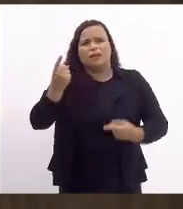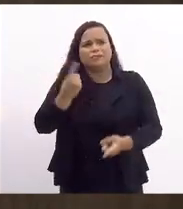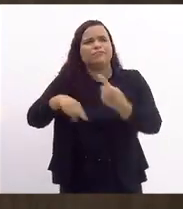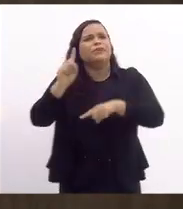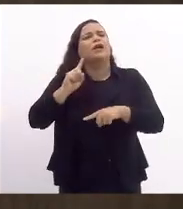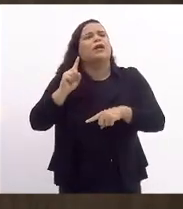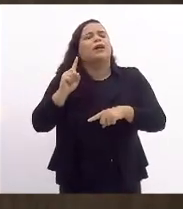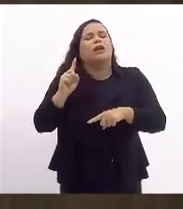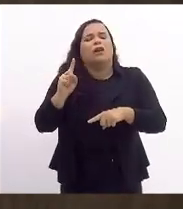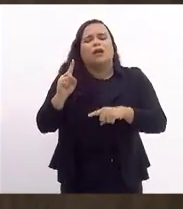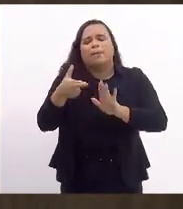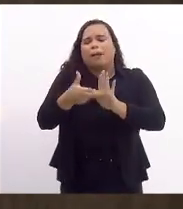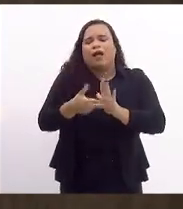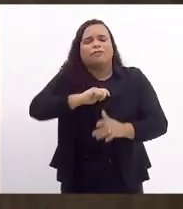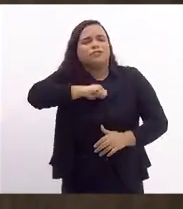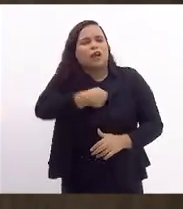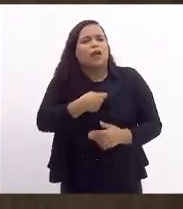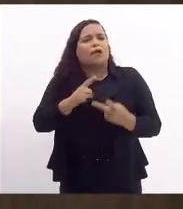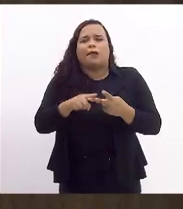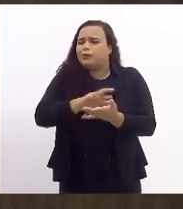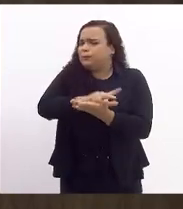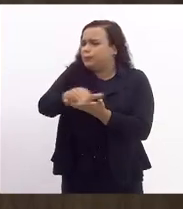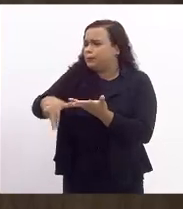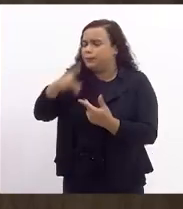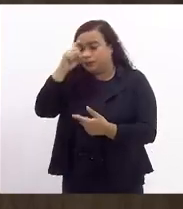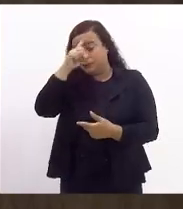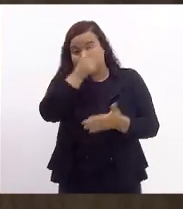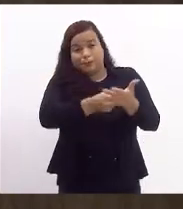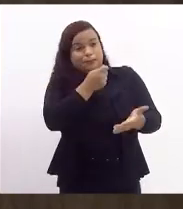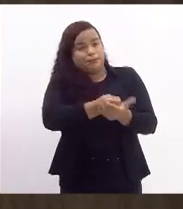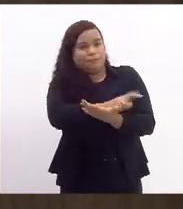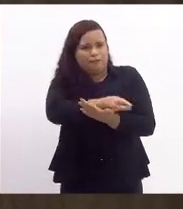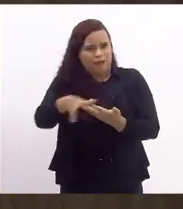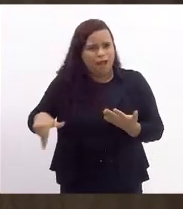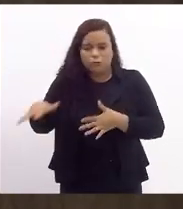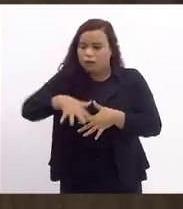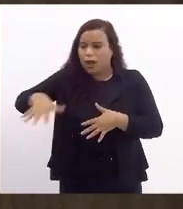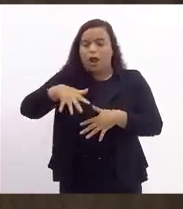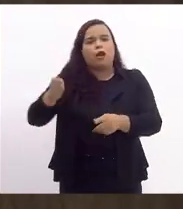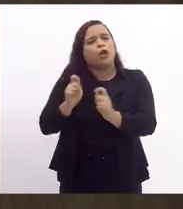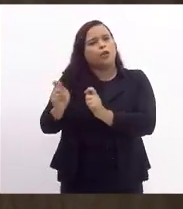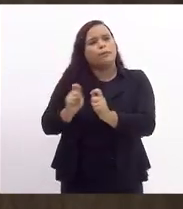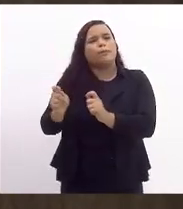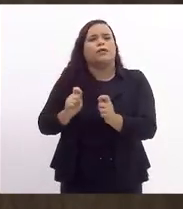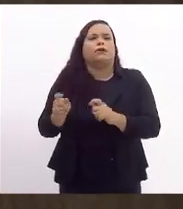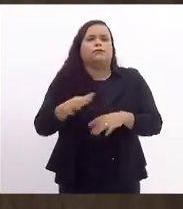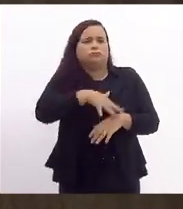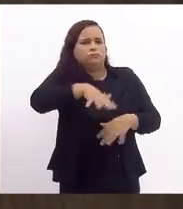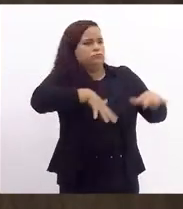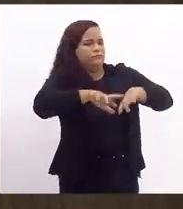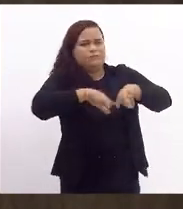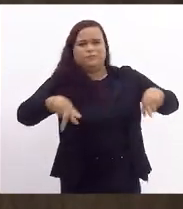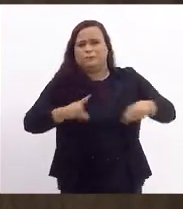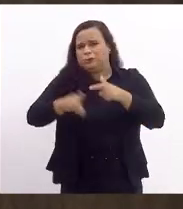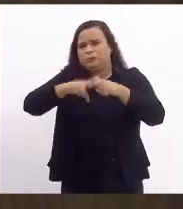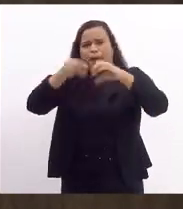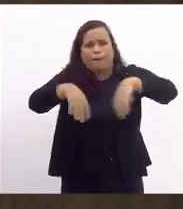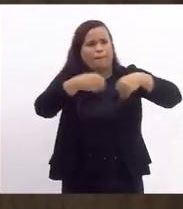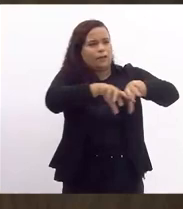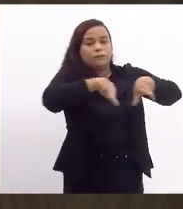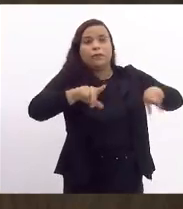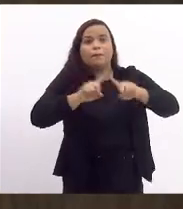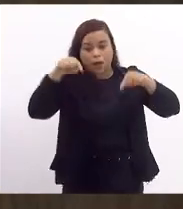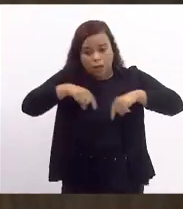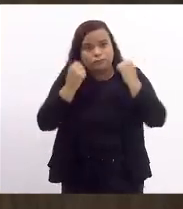fiscal com todas as dificuldades enfrentamento na economia nas outras áreas essa